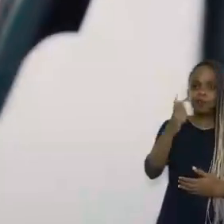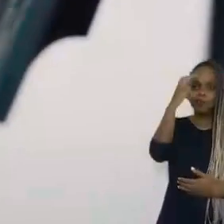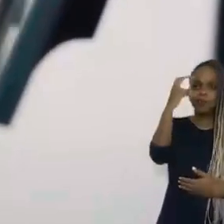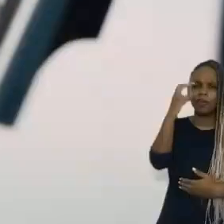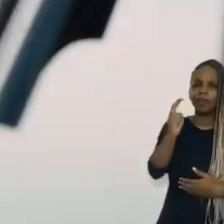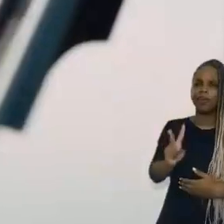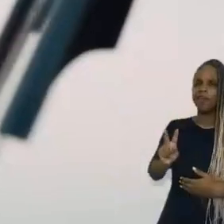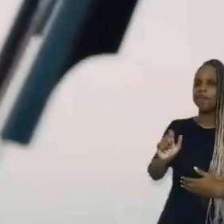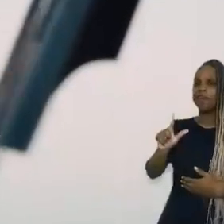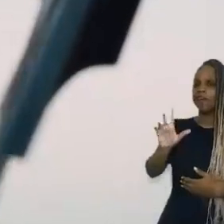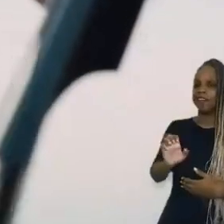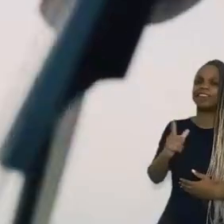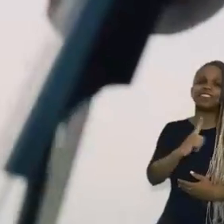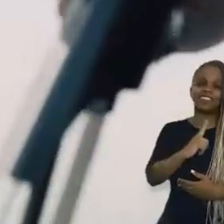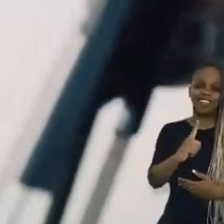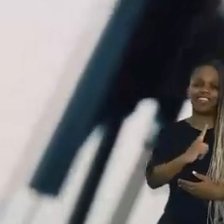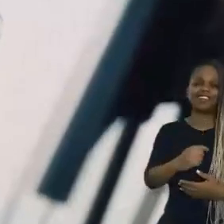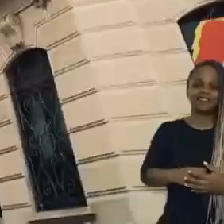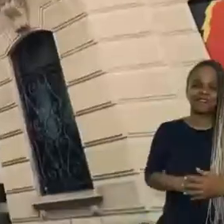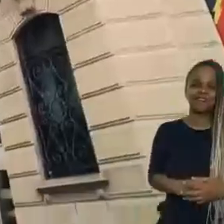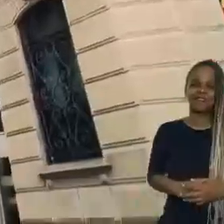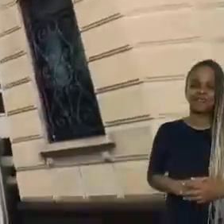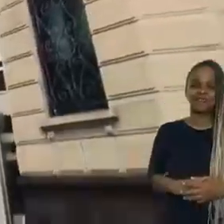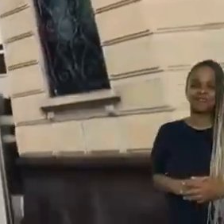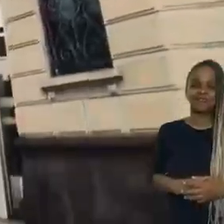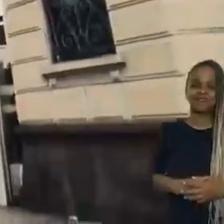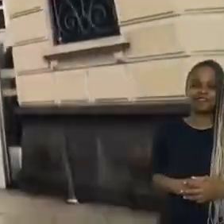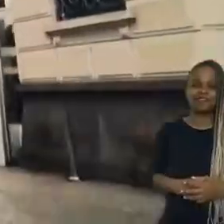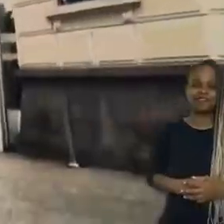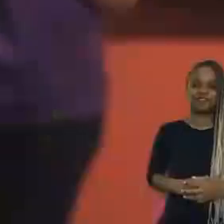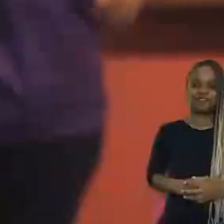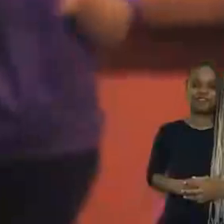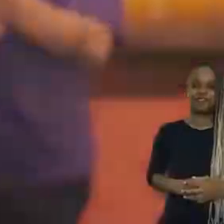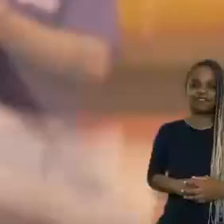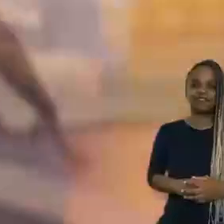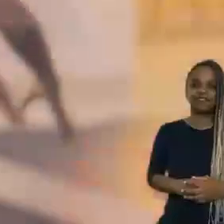Onde tem cultura, a Vale está.